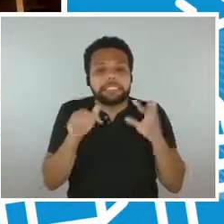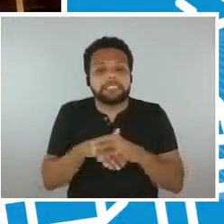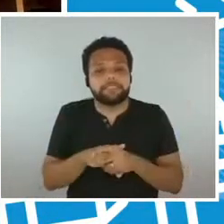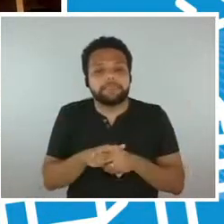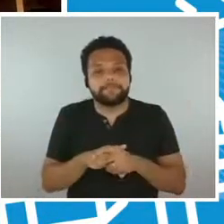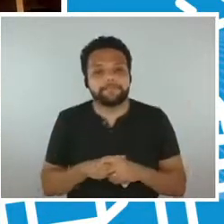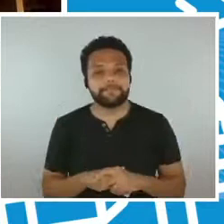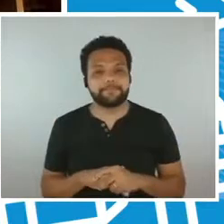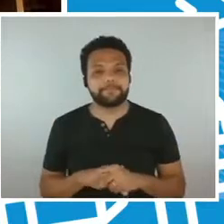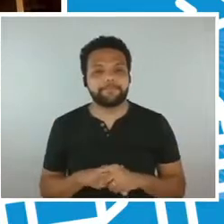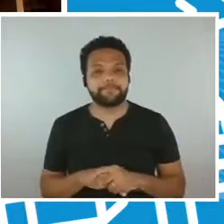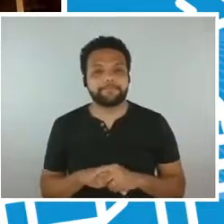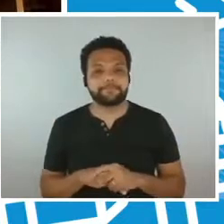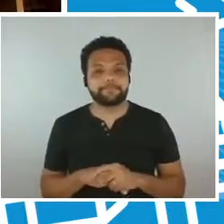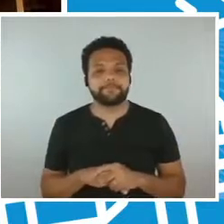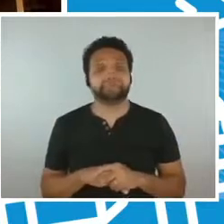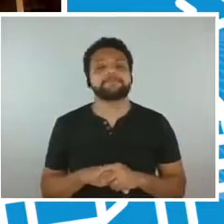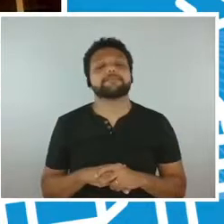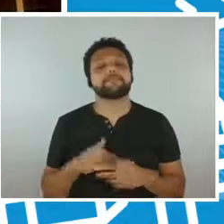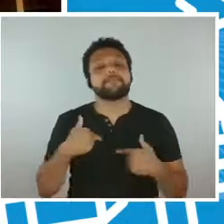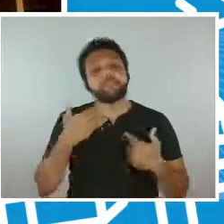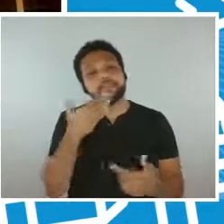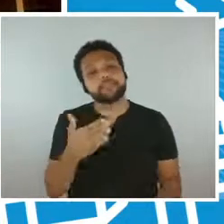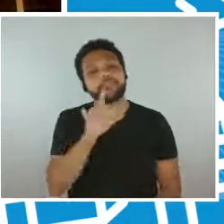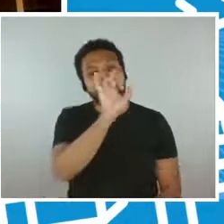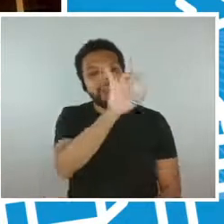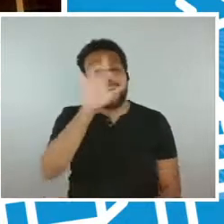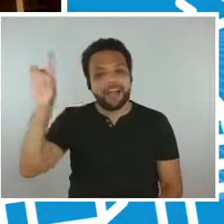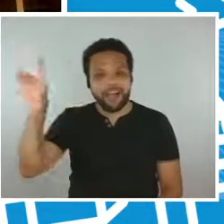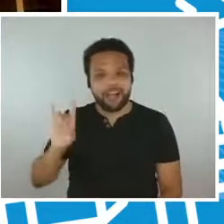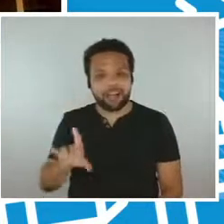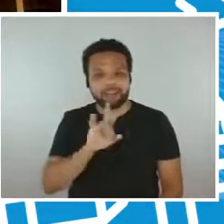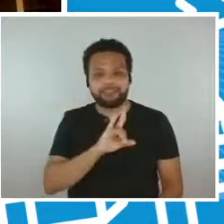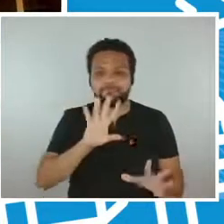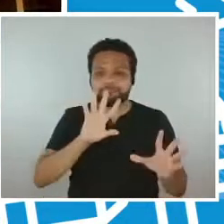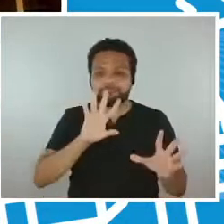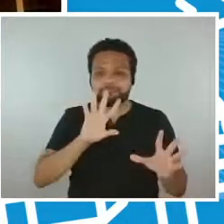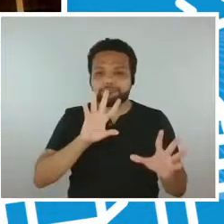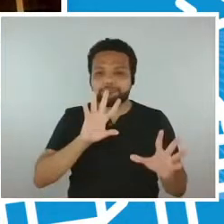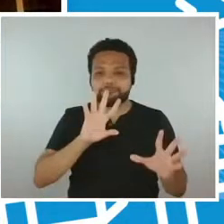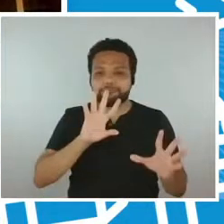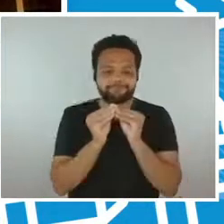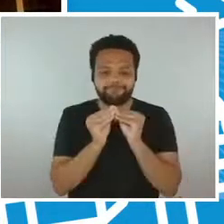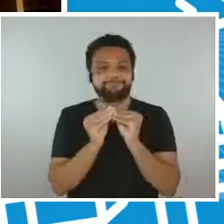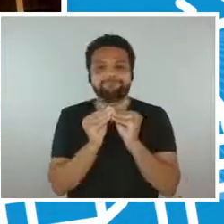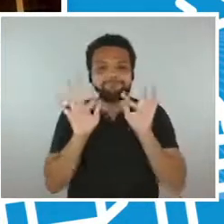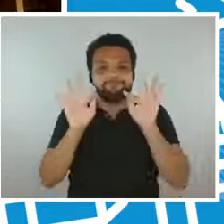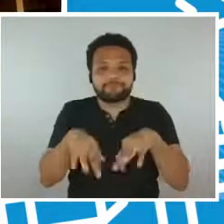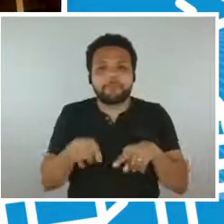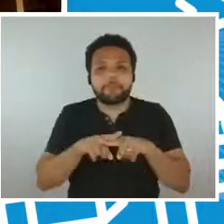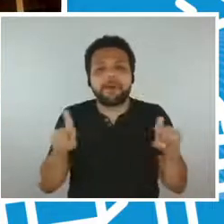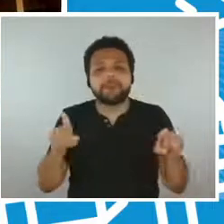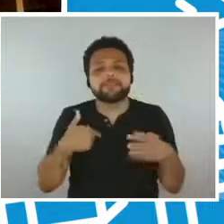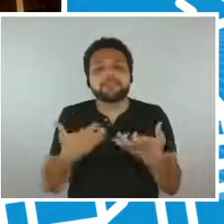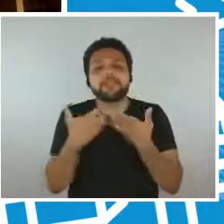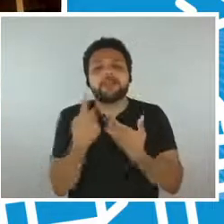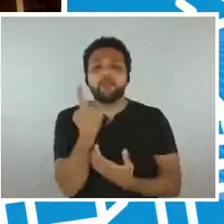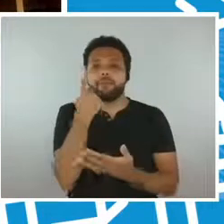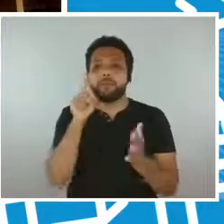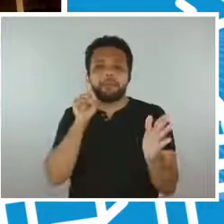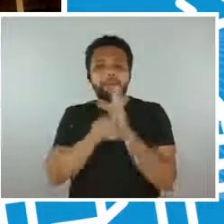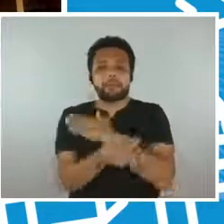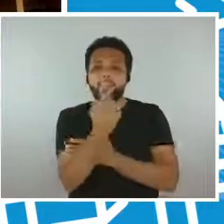as últimas palavras de vocês e tal, mas eu queria fazer isso, fazendo uma única pergunta, para